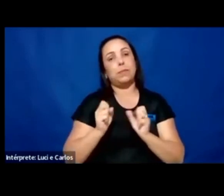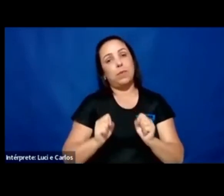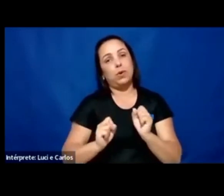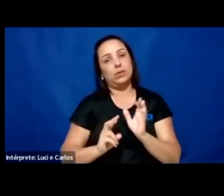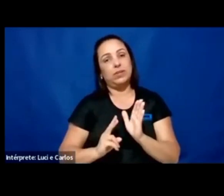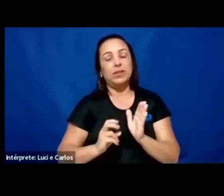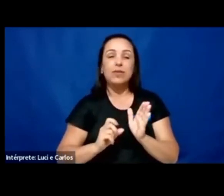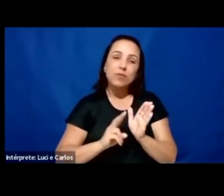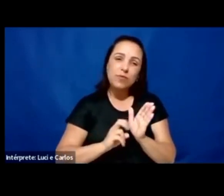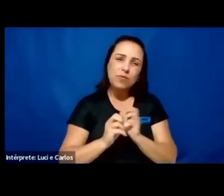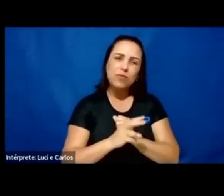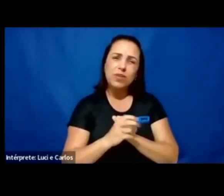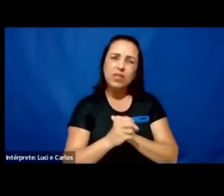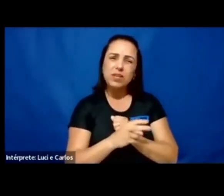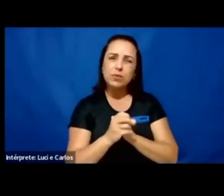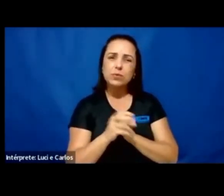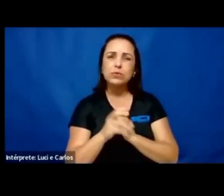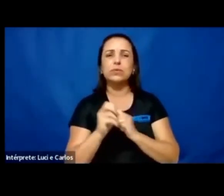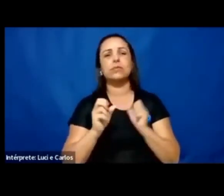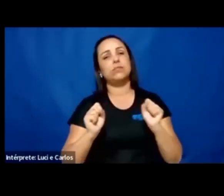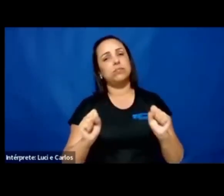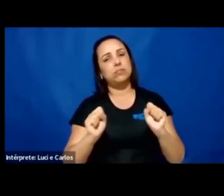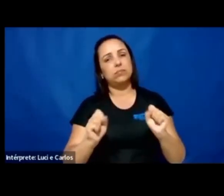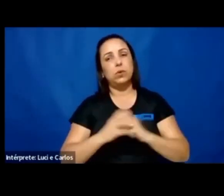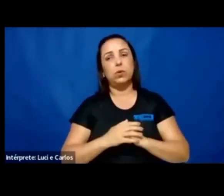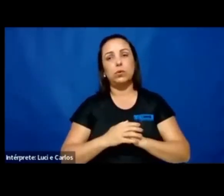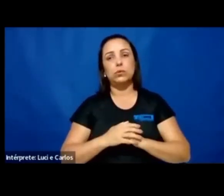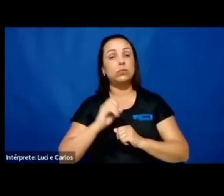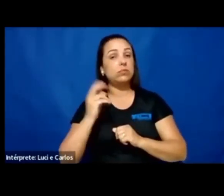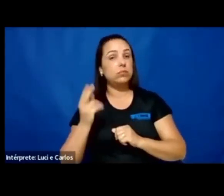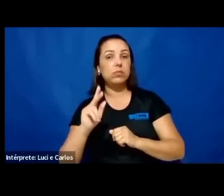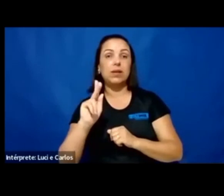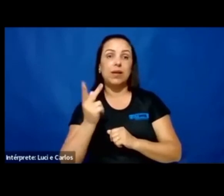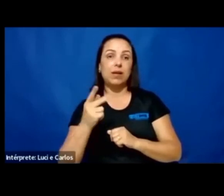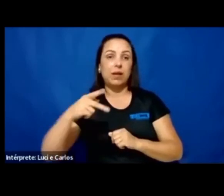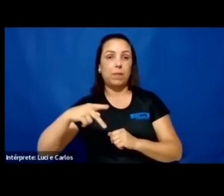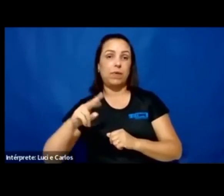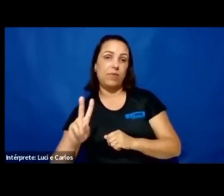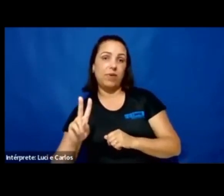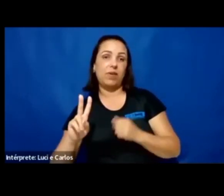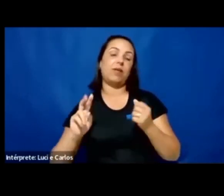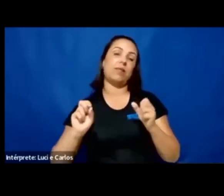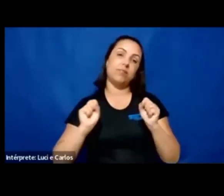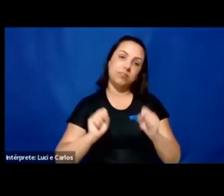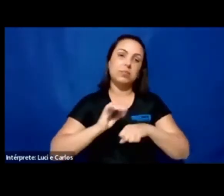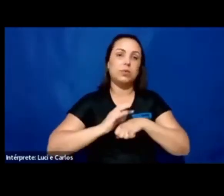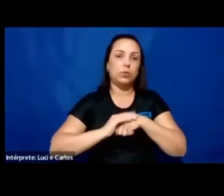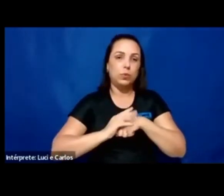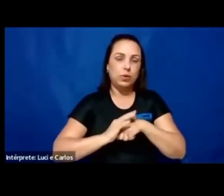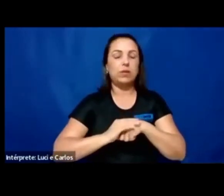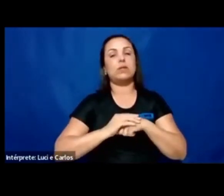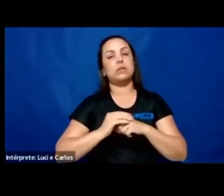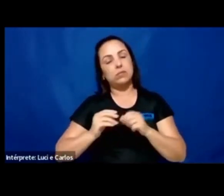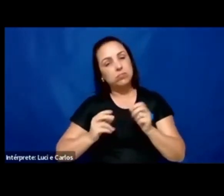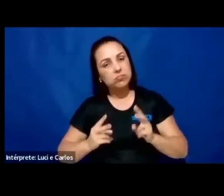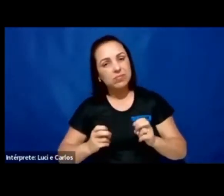exemplo, Epstein-Barr causa câncer. O HPV causa câncer. Só que às vezes você não adianta tratar o